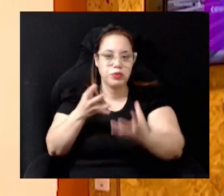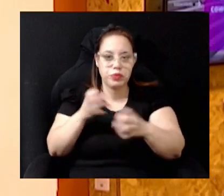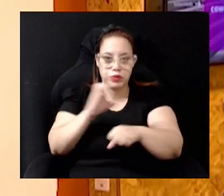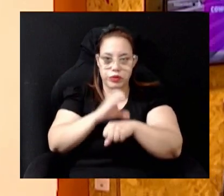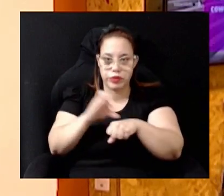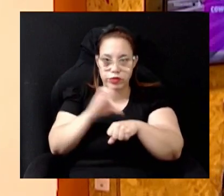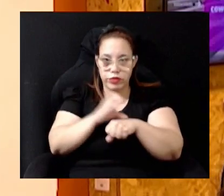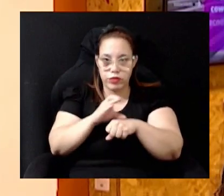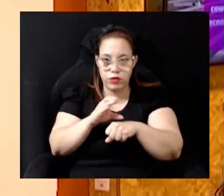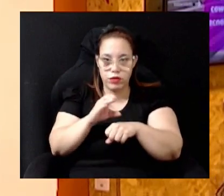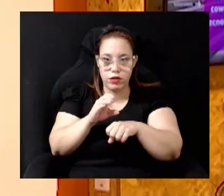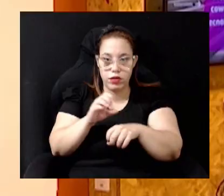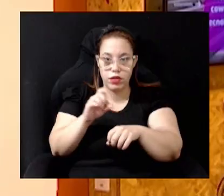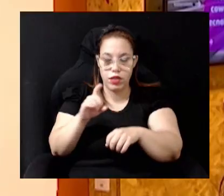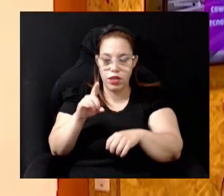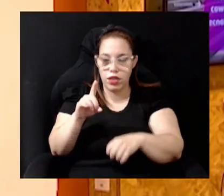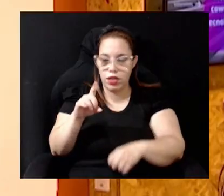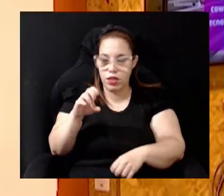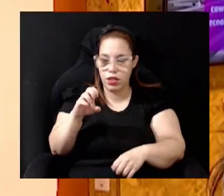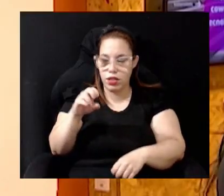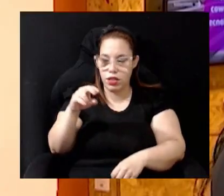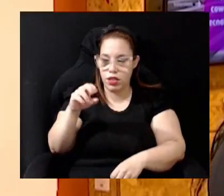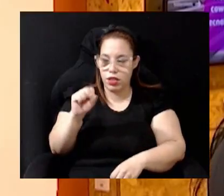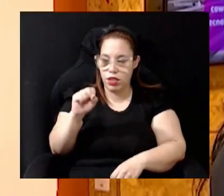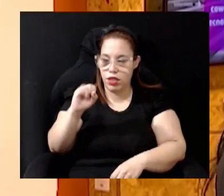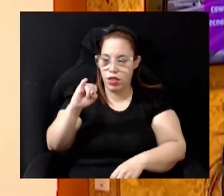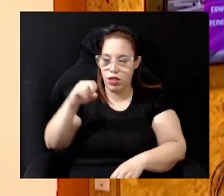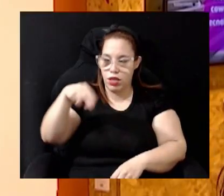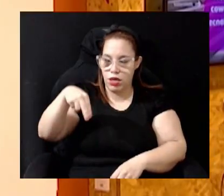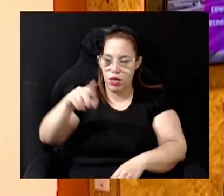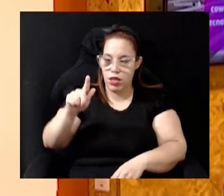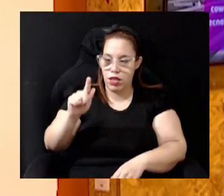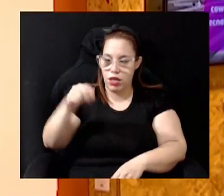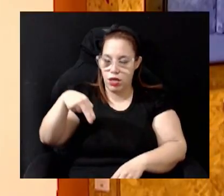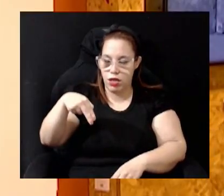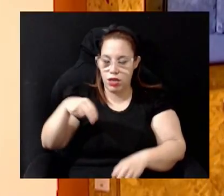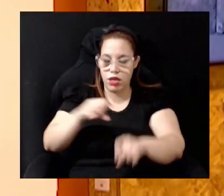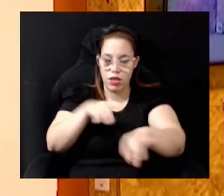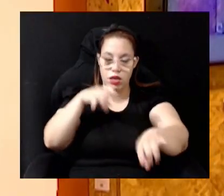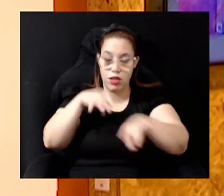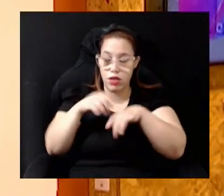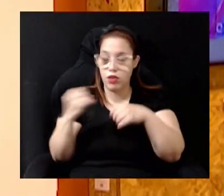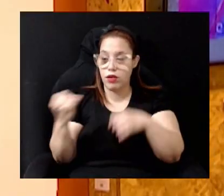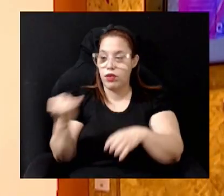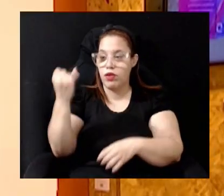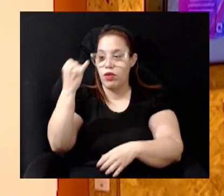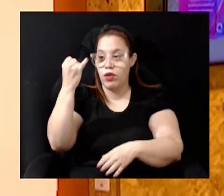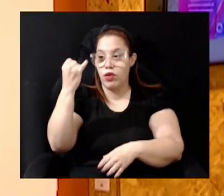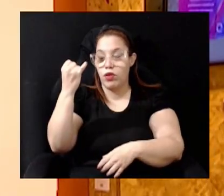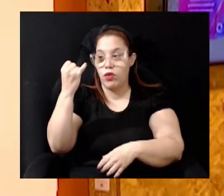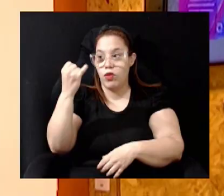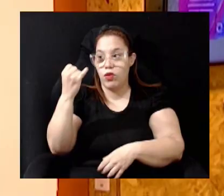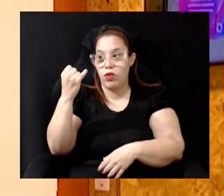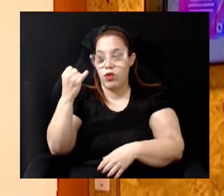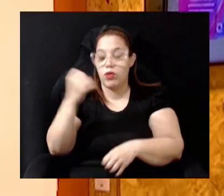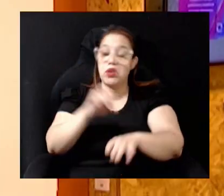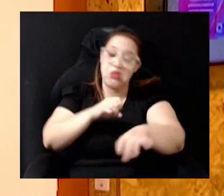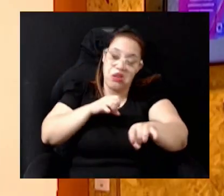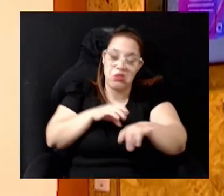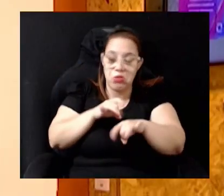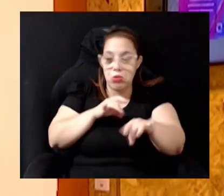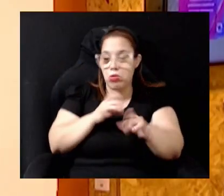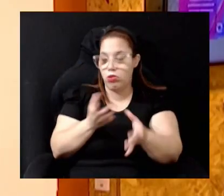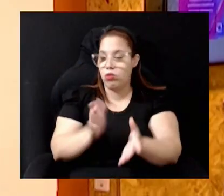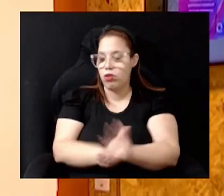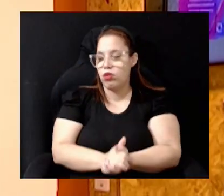Digital. O UX Designer ele vai trabalhar essencialmente com interfaces digitais. E